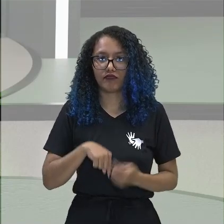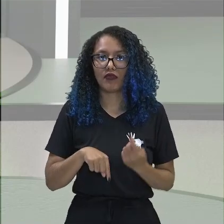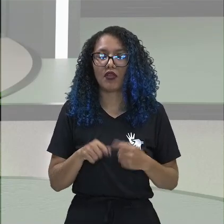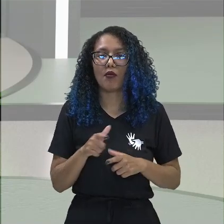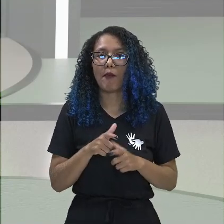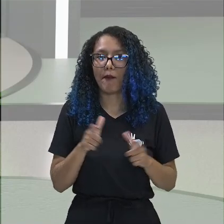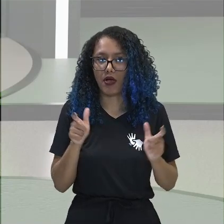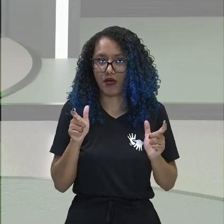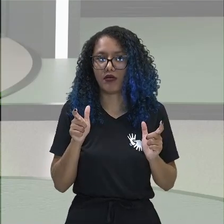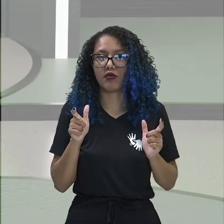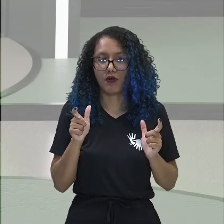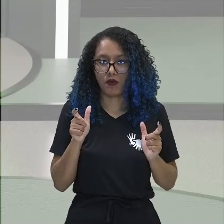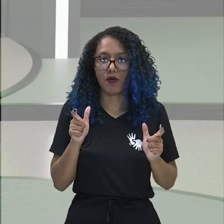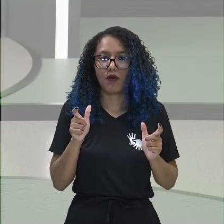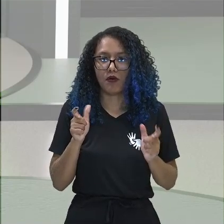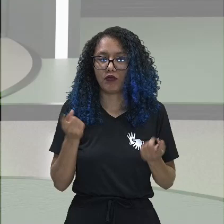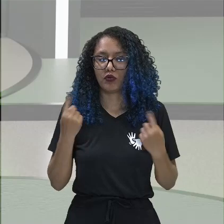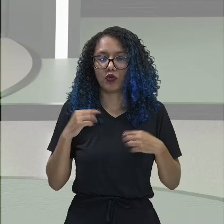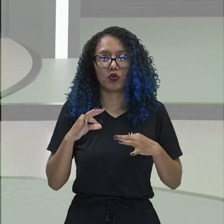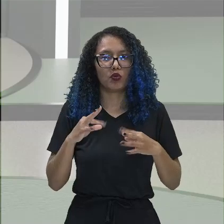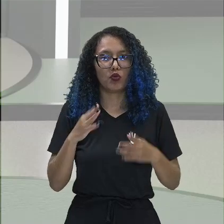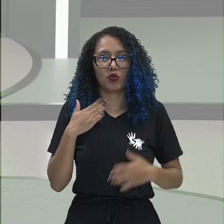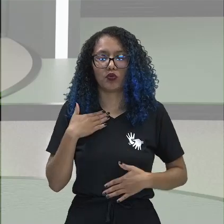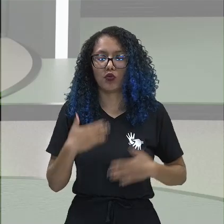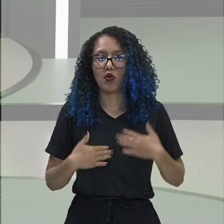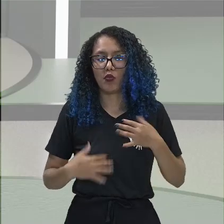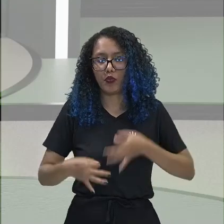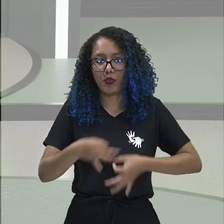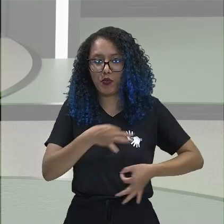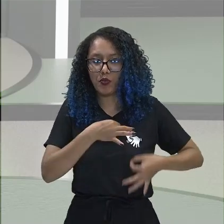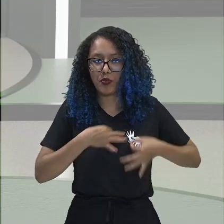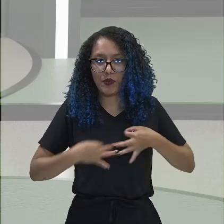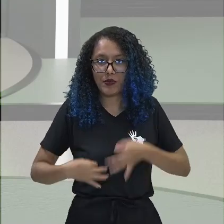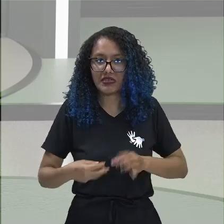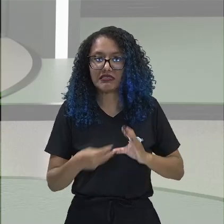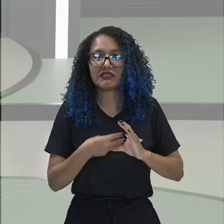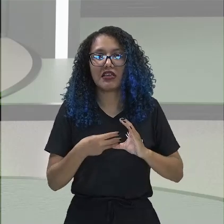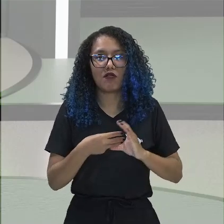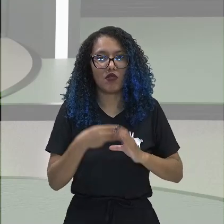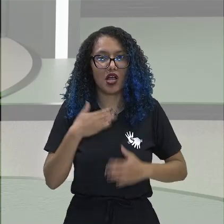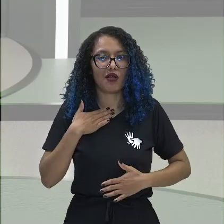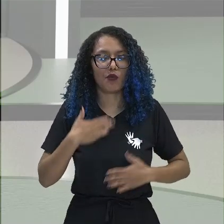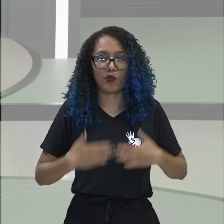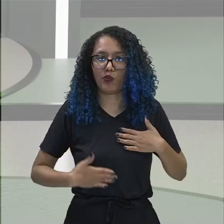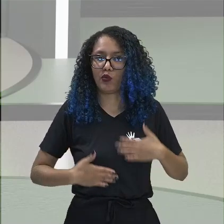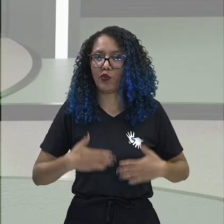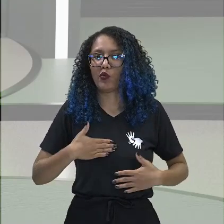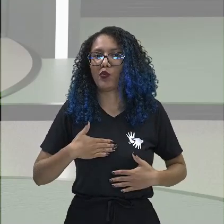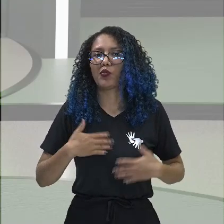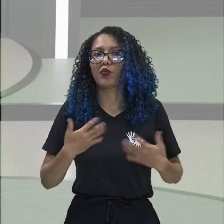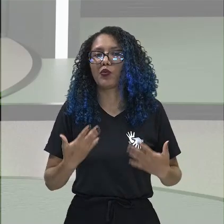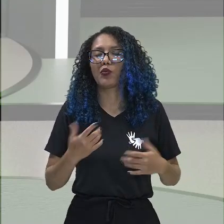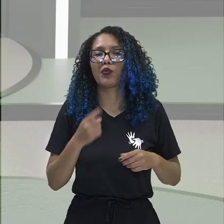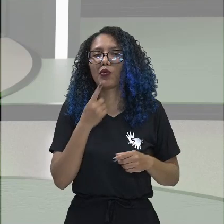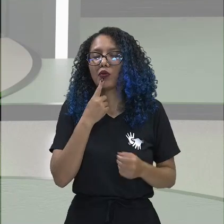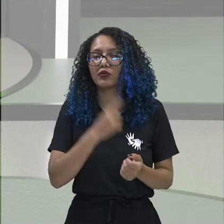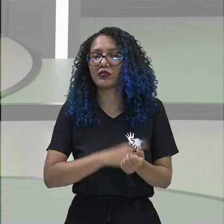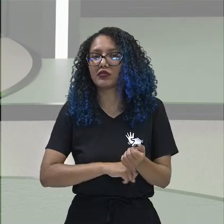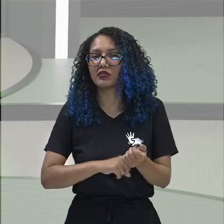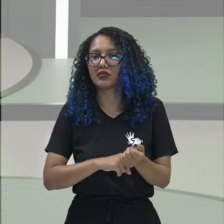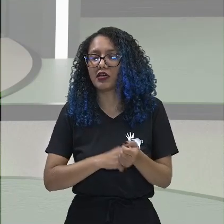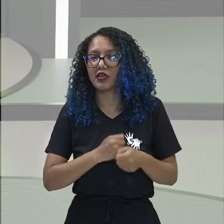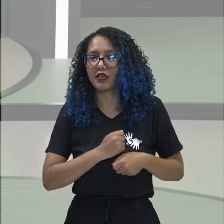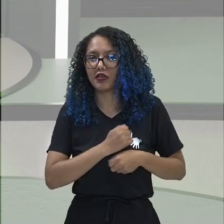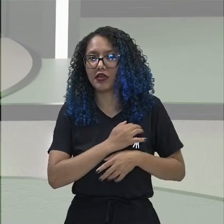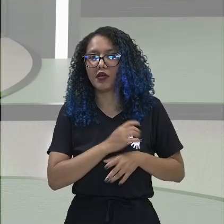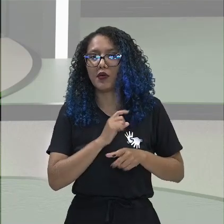vai ser bombeado para todas as células do corpo, onde o sangue arterial vai alimentar